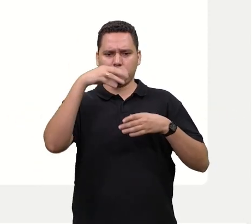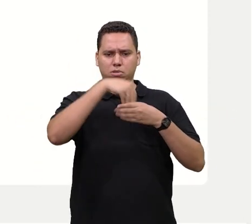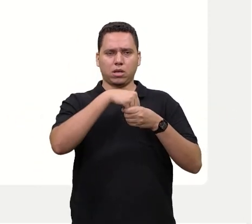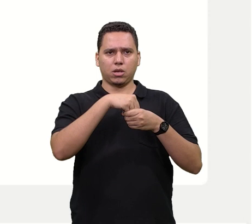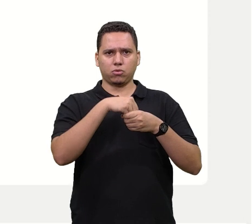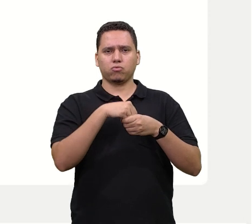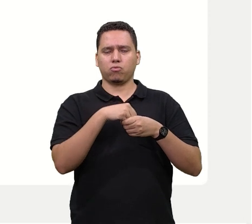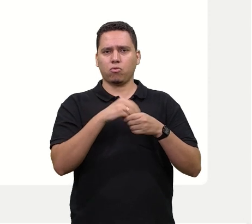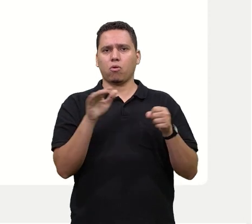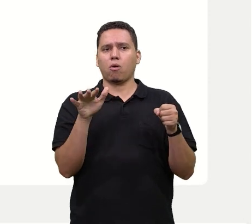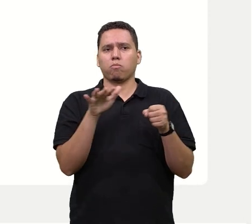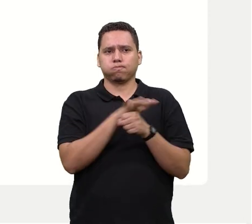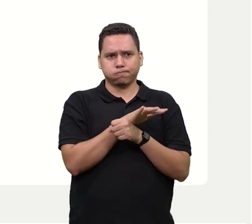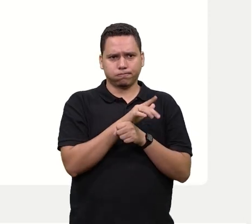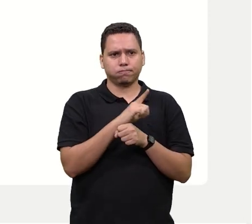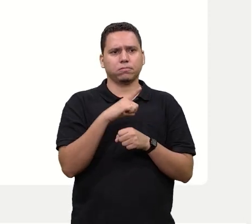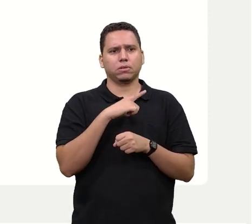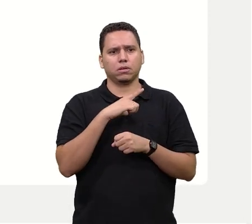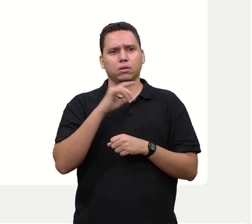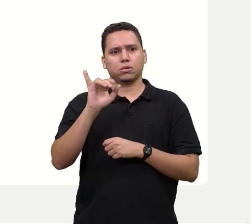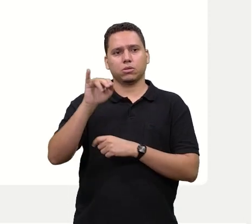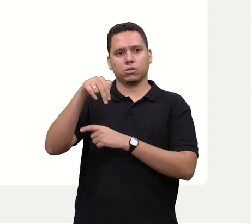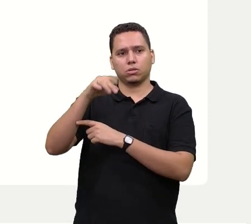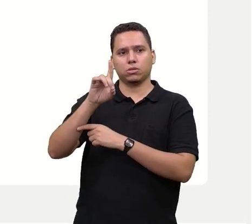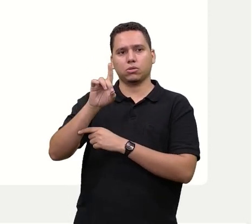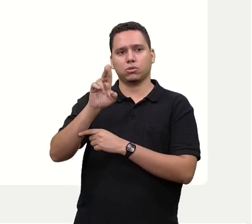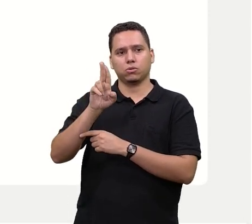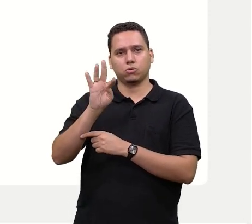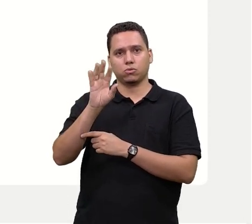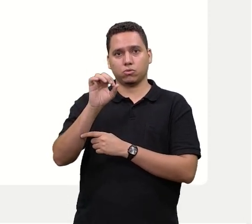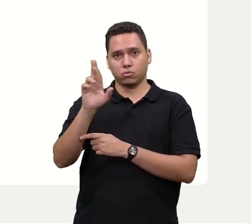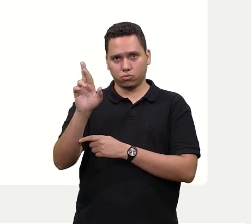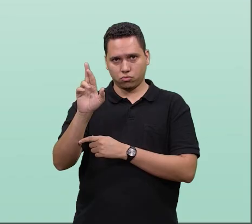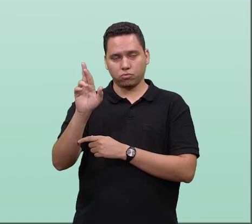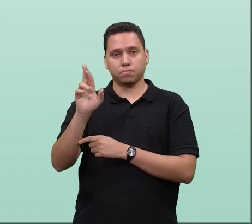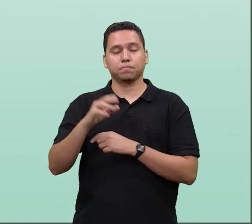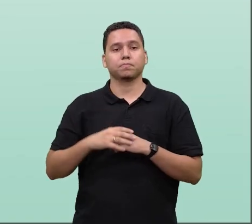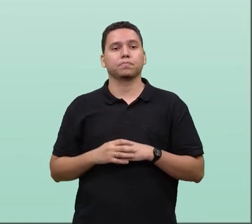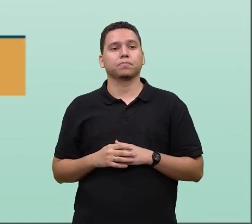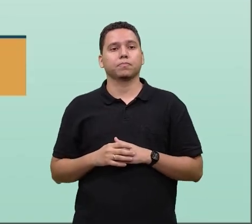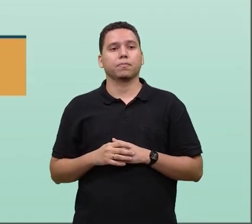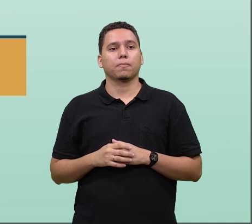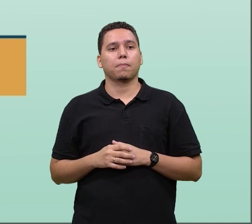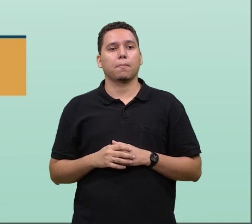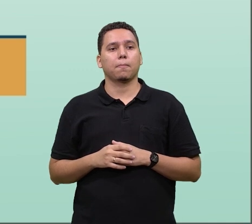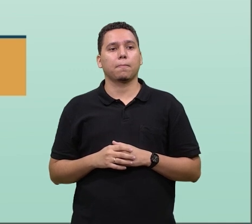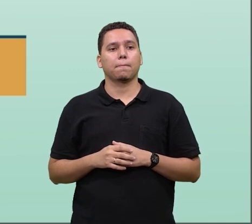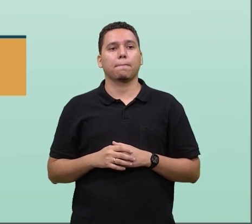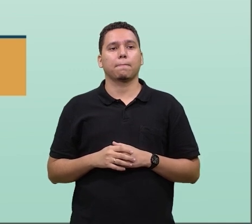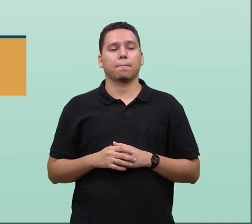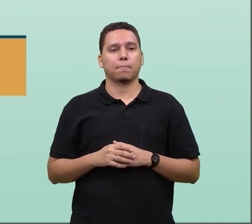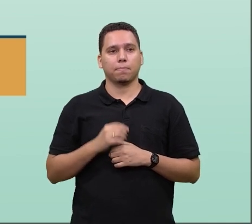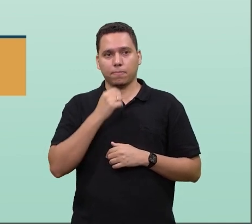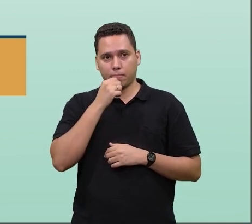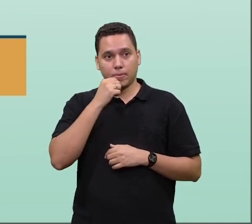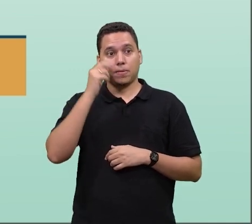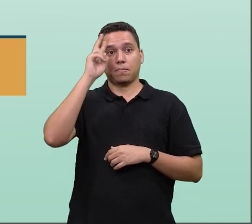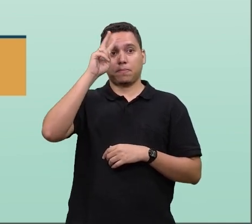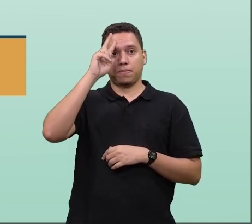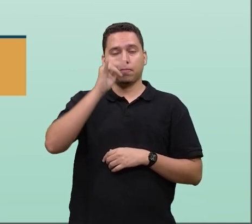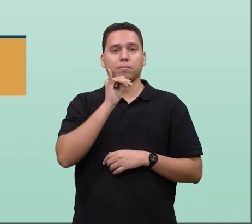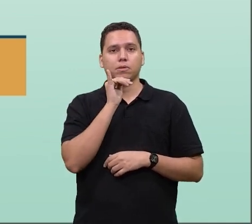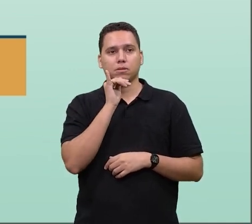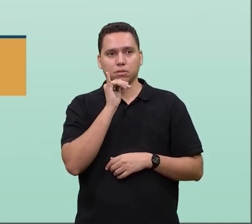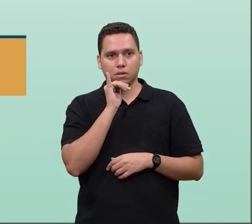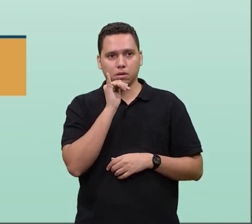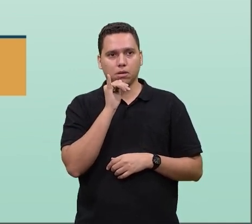carga, você chama de induzido. Essa animação mostra para vocês o que acontece na eletrização por indução. O que nós temos? Um corpo, desse